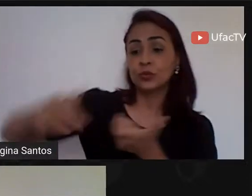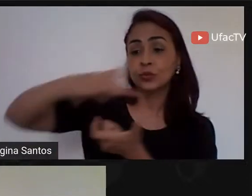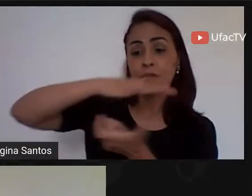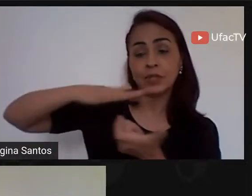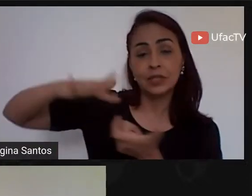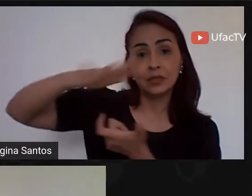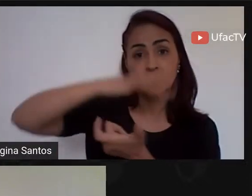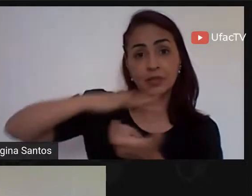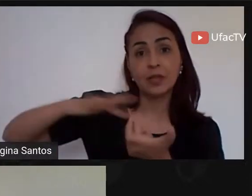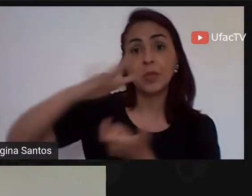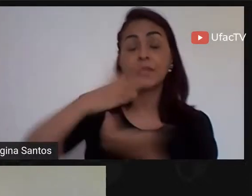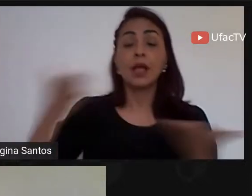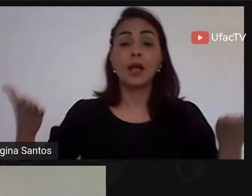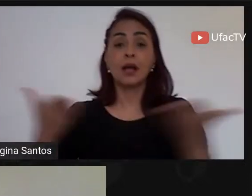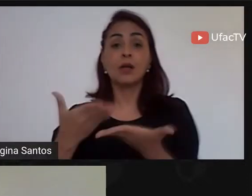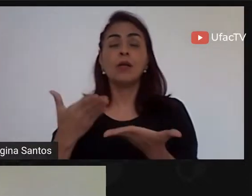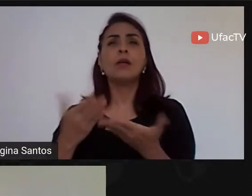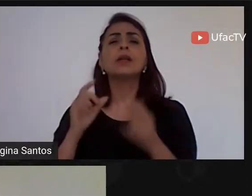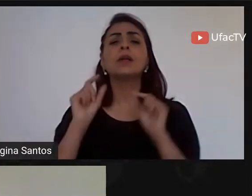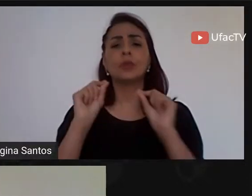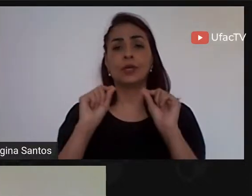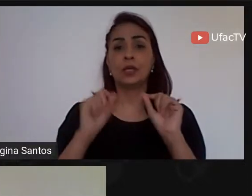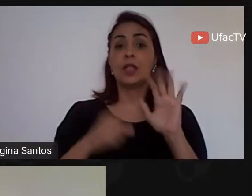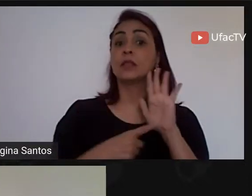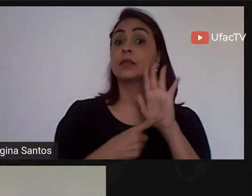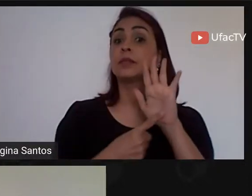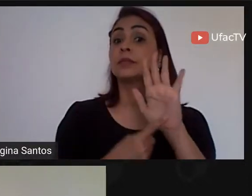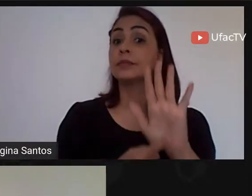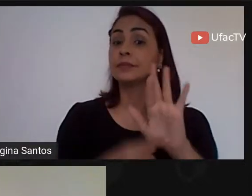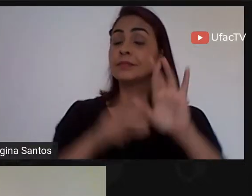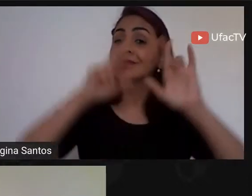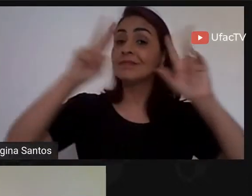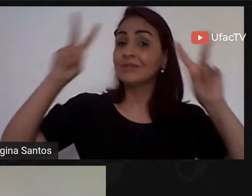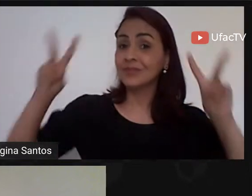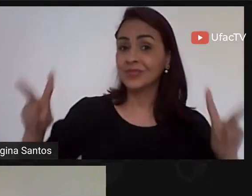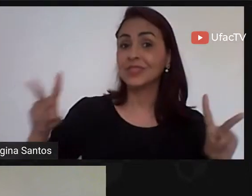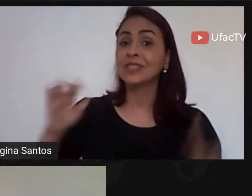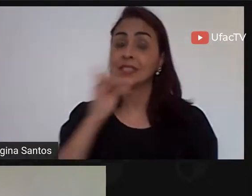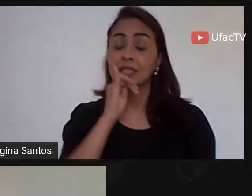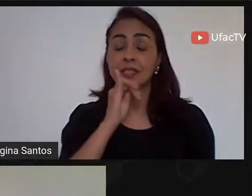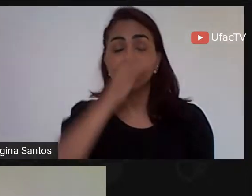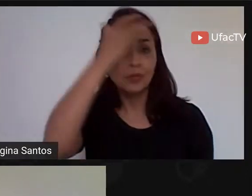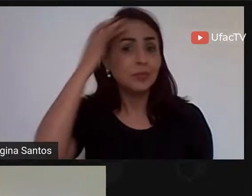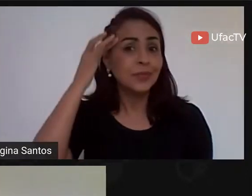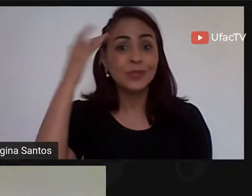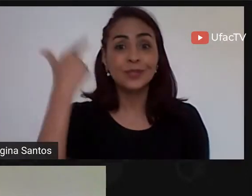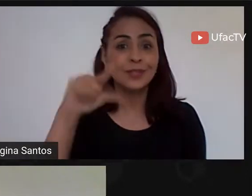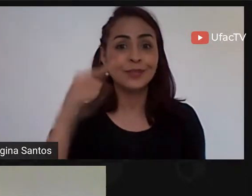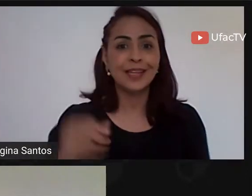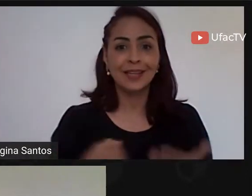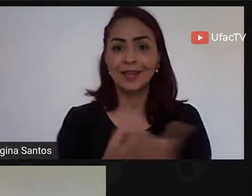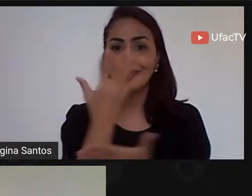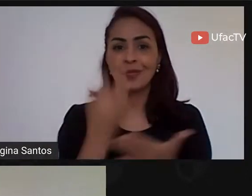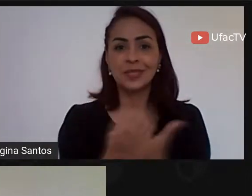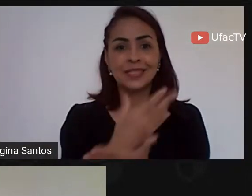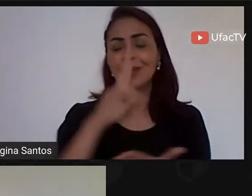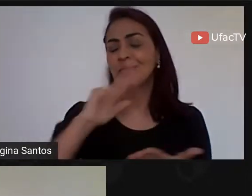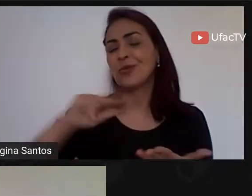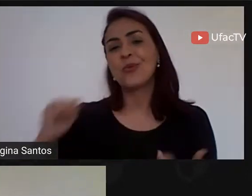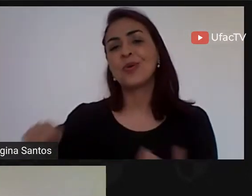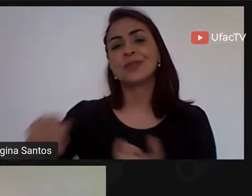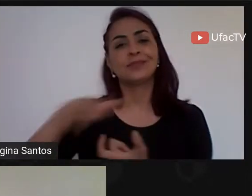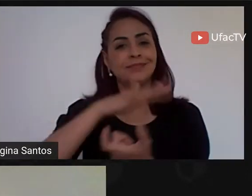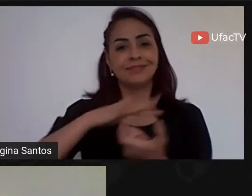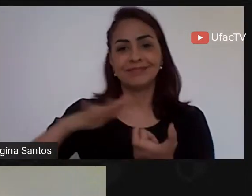essa ideia de iletrado, essa ideia de letramento no sentido singular,